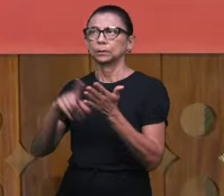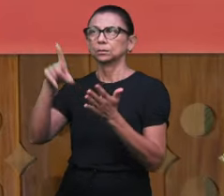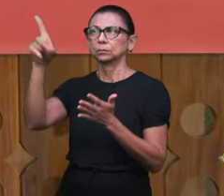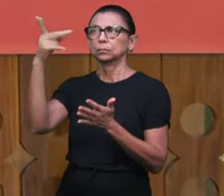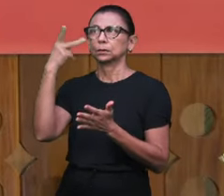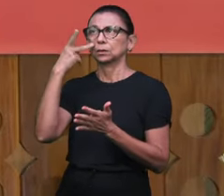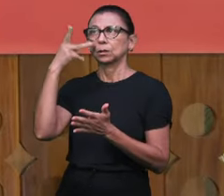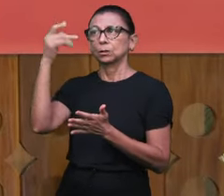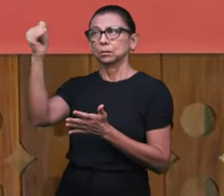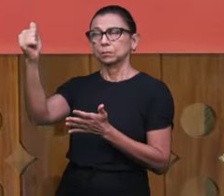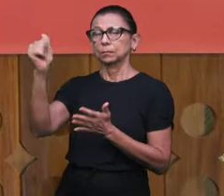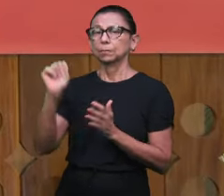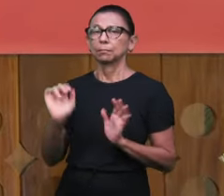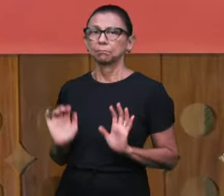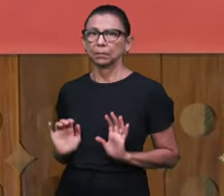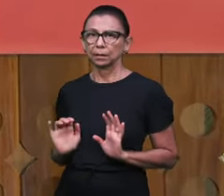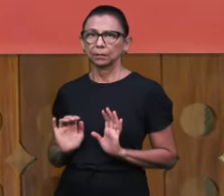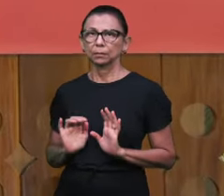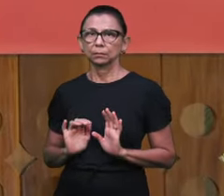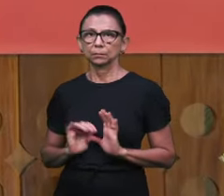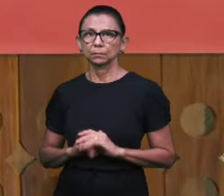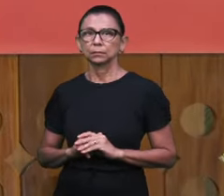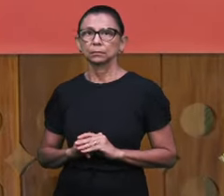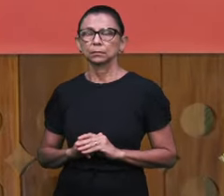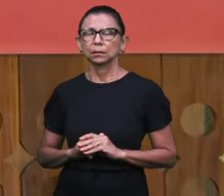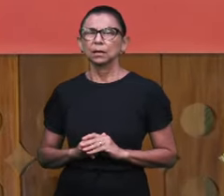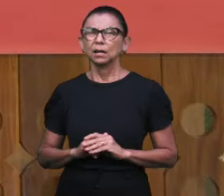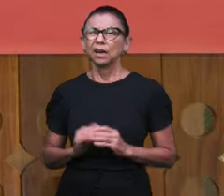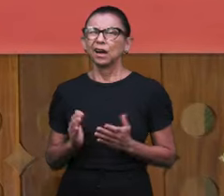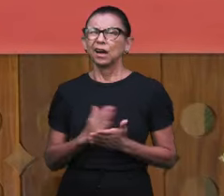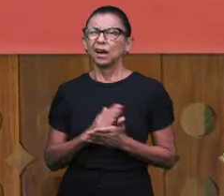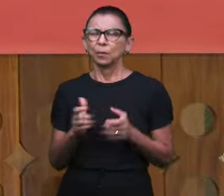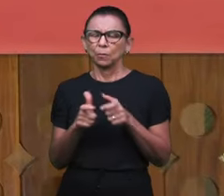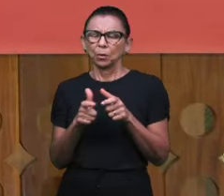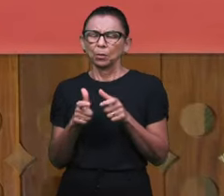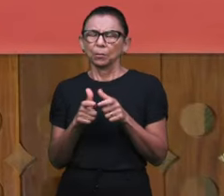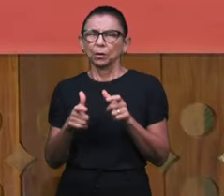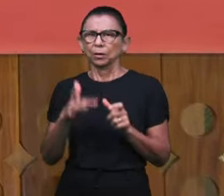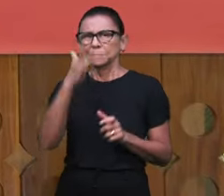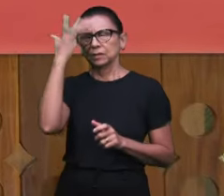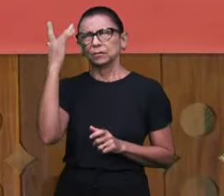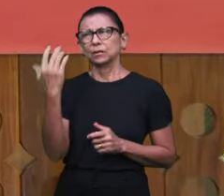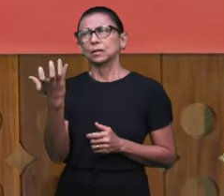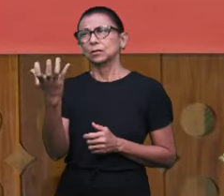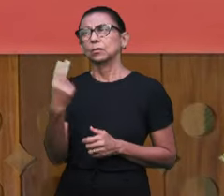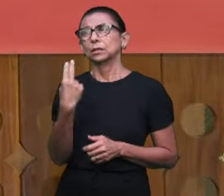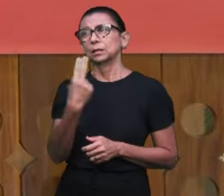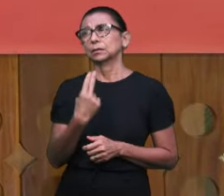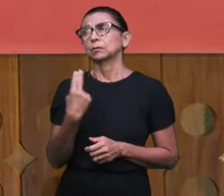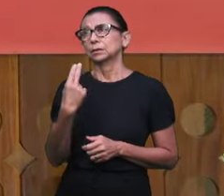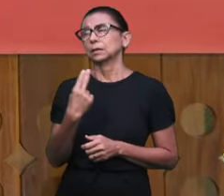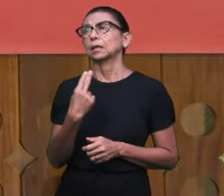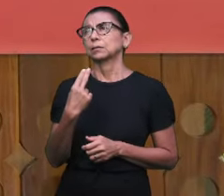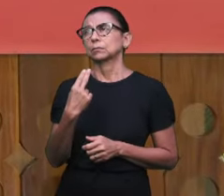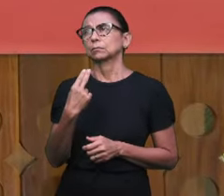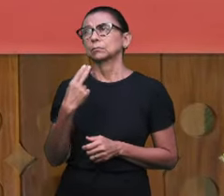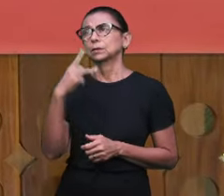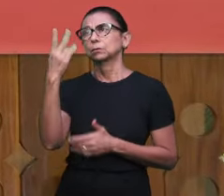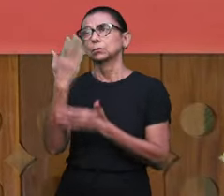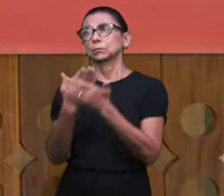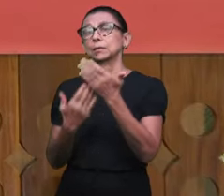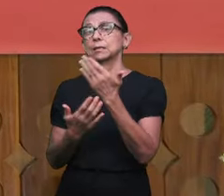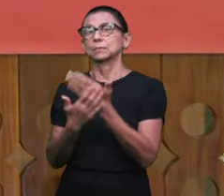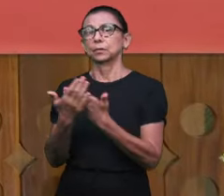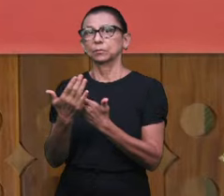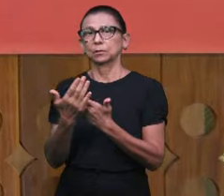Senhor, eu quero ser usado por ti. Não é, eu vou tocar bandolim, cavaquinho. Não existe isso. Ele vai ser usado